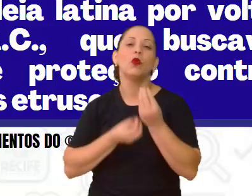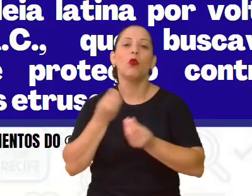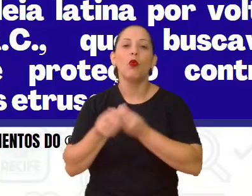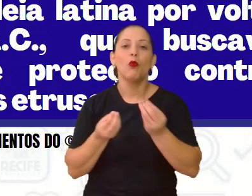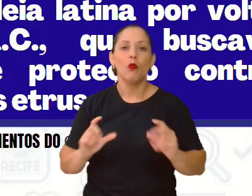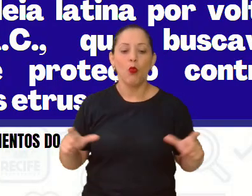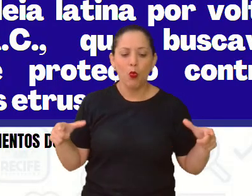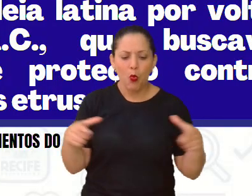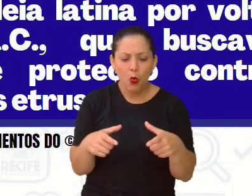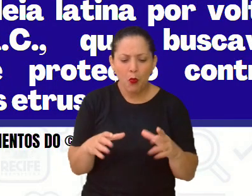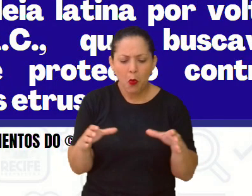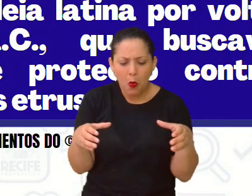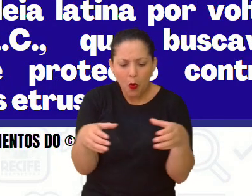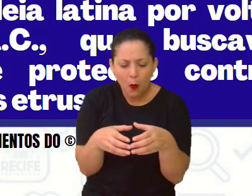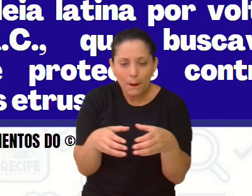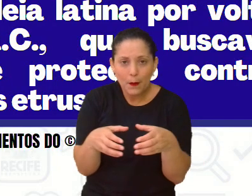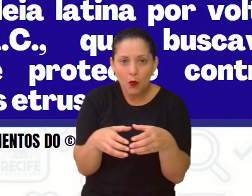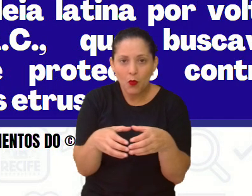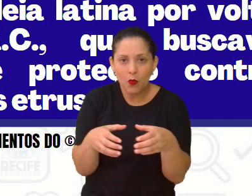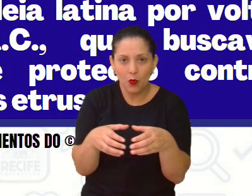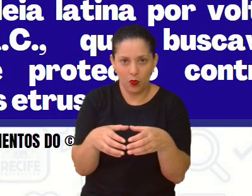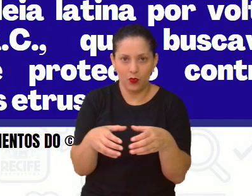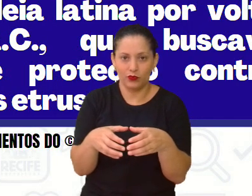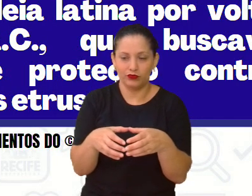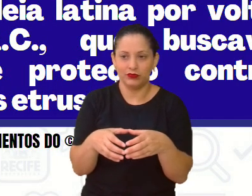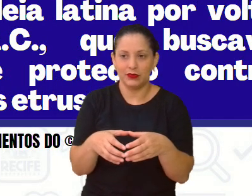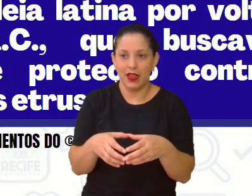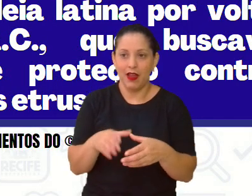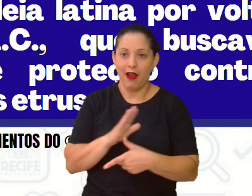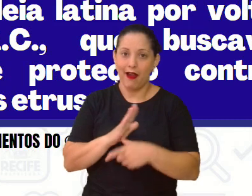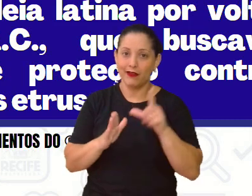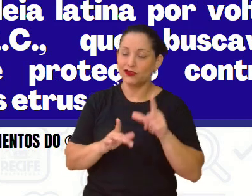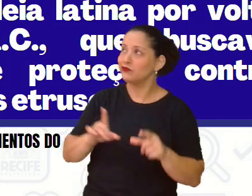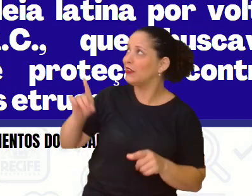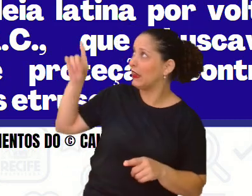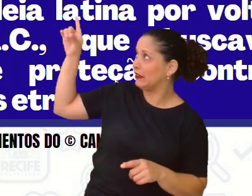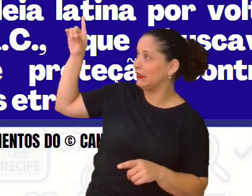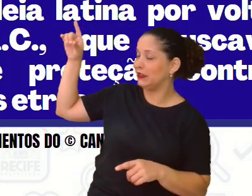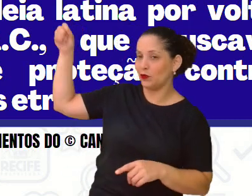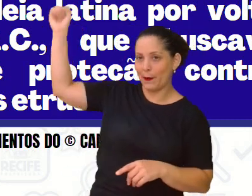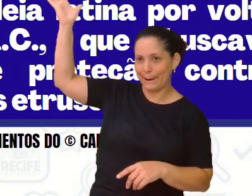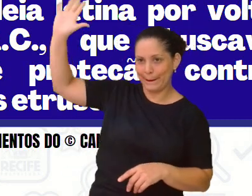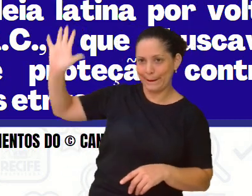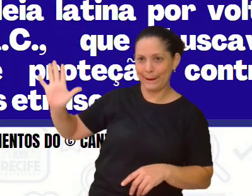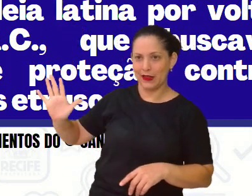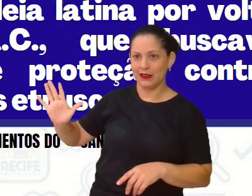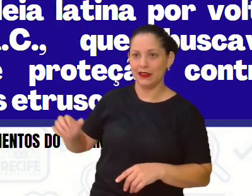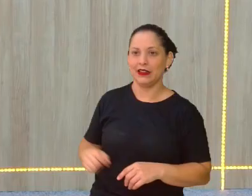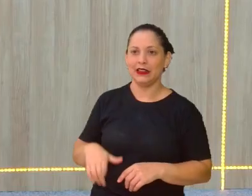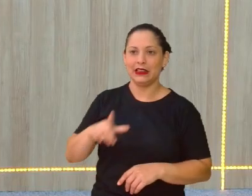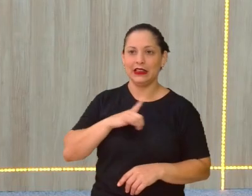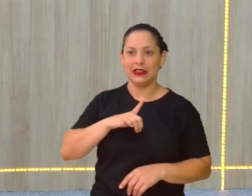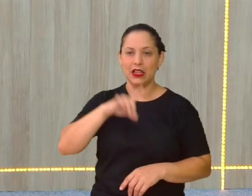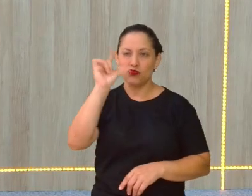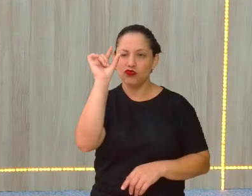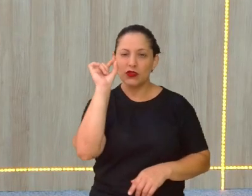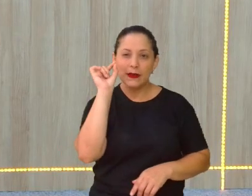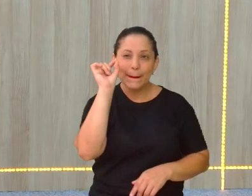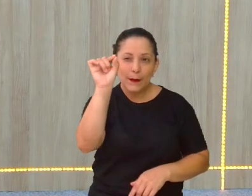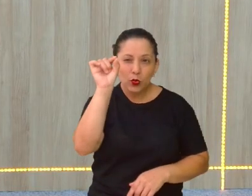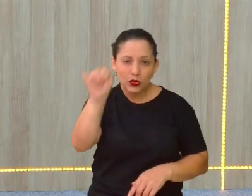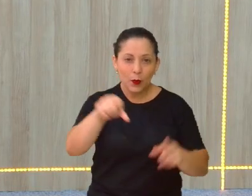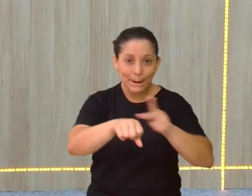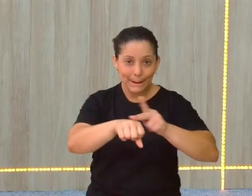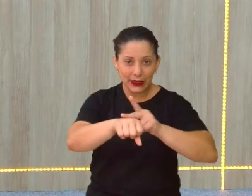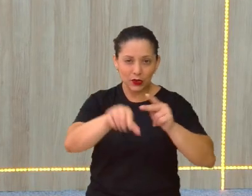de 753 a.C. Roma está aqui, ó, aqui no mapa, Roma está aqui, esse pontinho